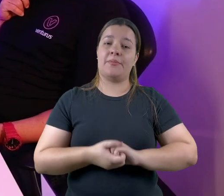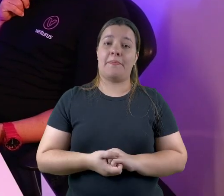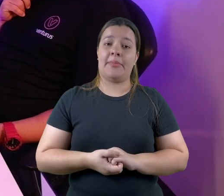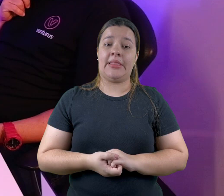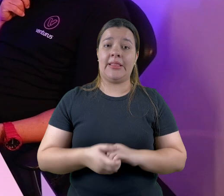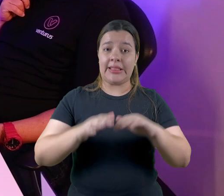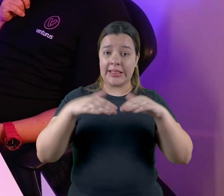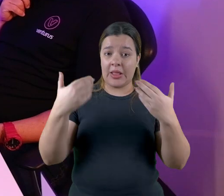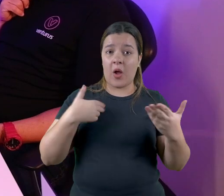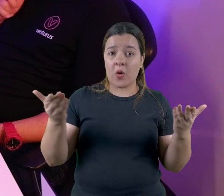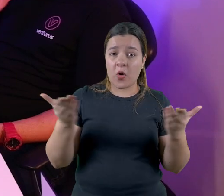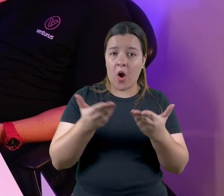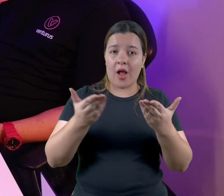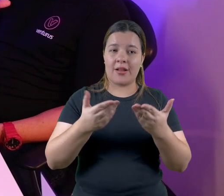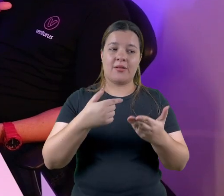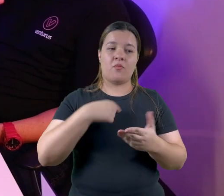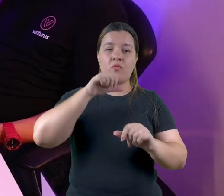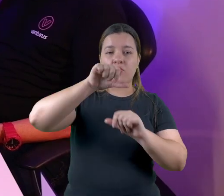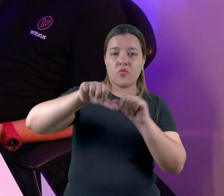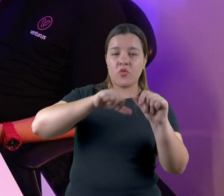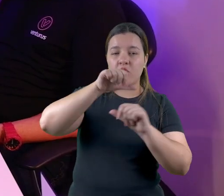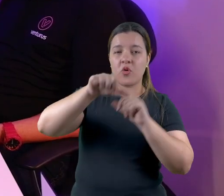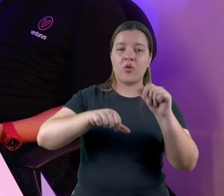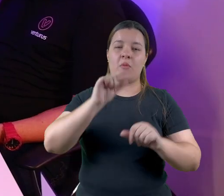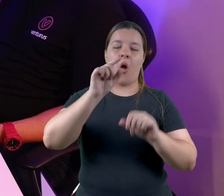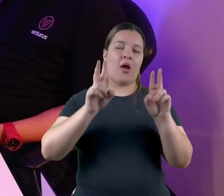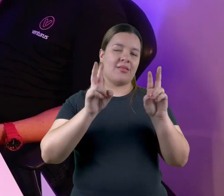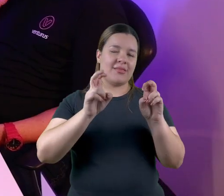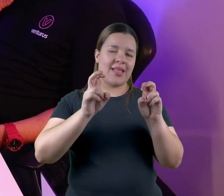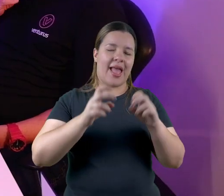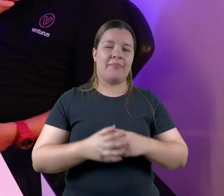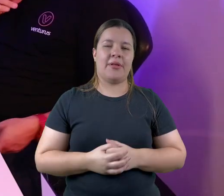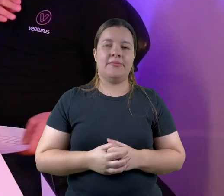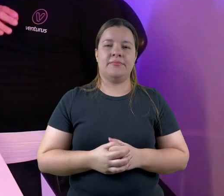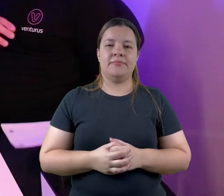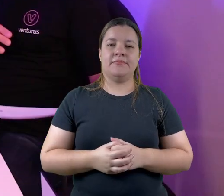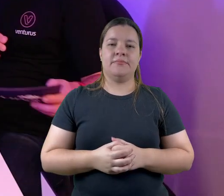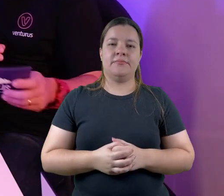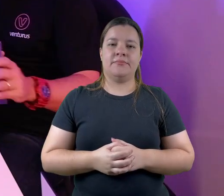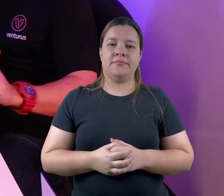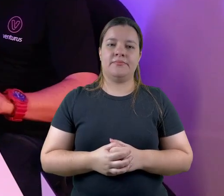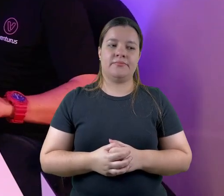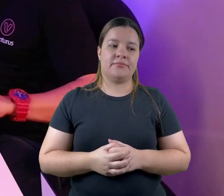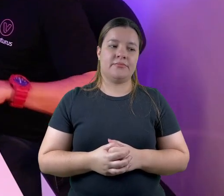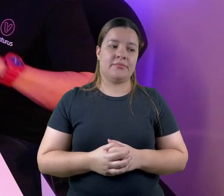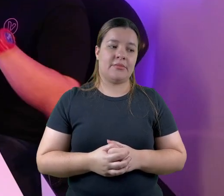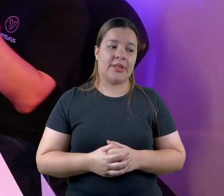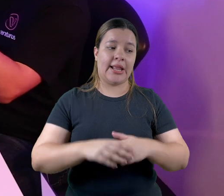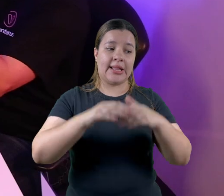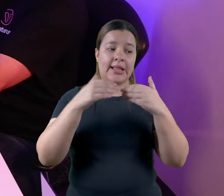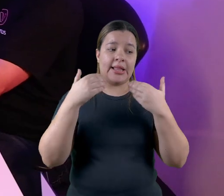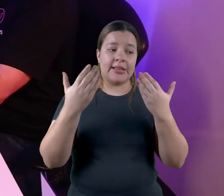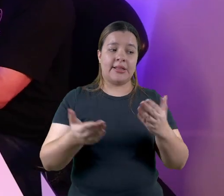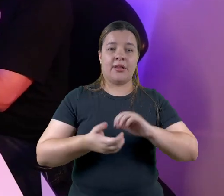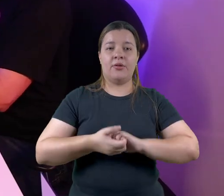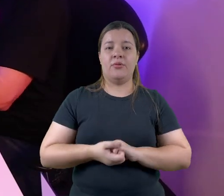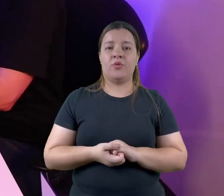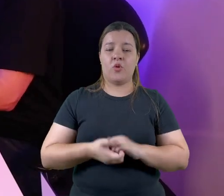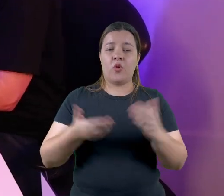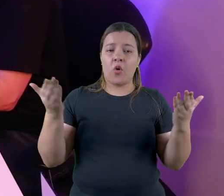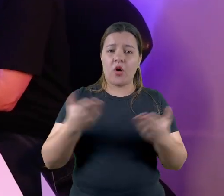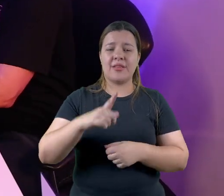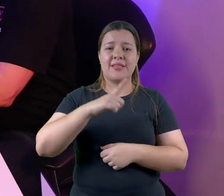verdade agora eu vou eu vou dar uma mudada aqui no assunto e que é o